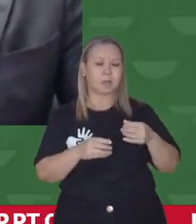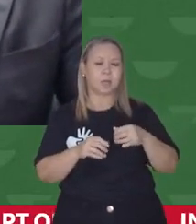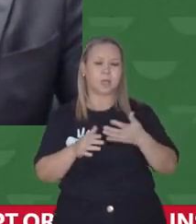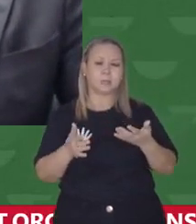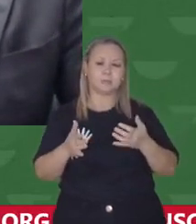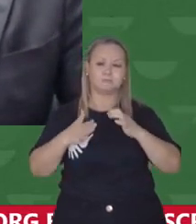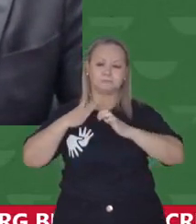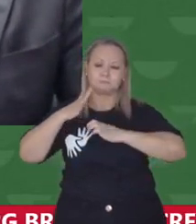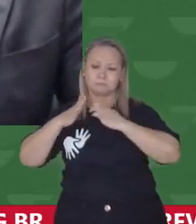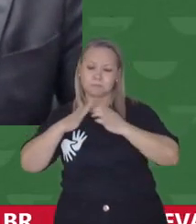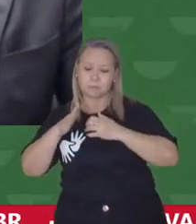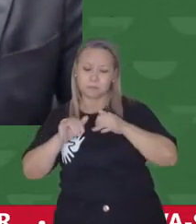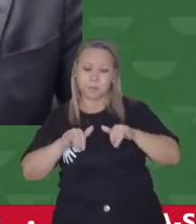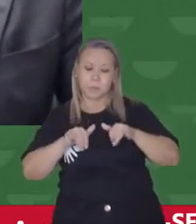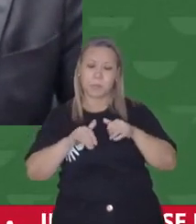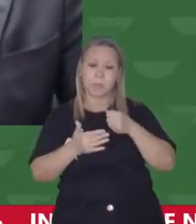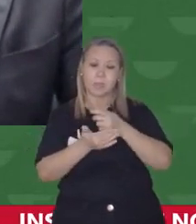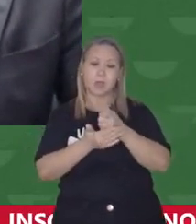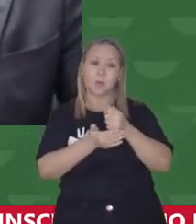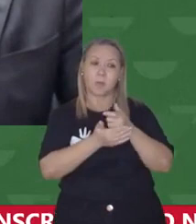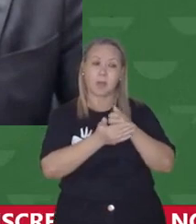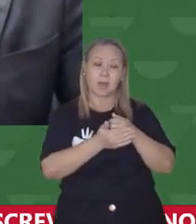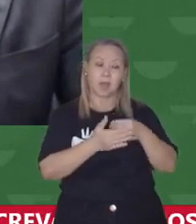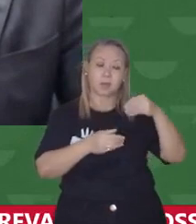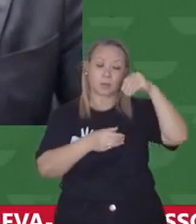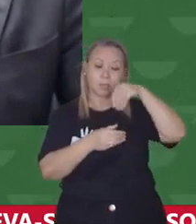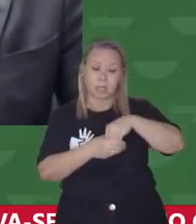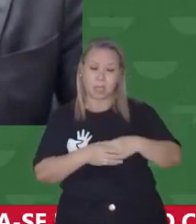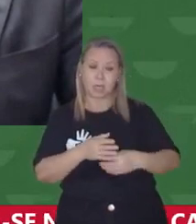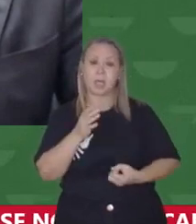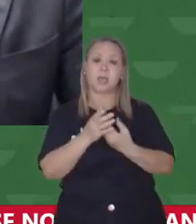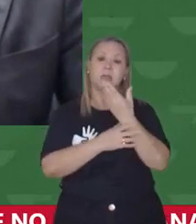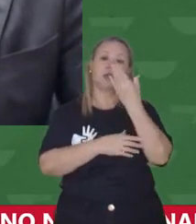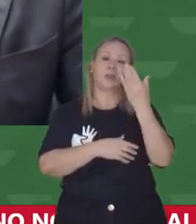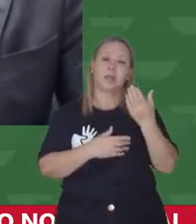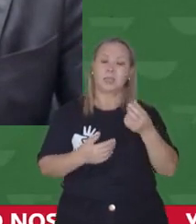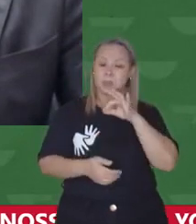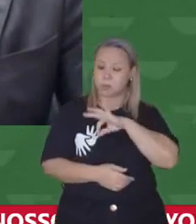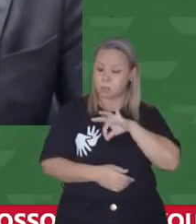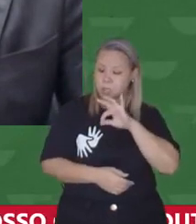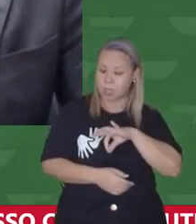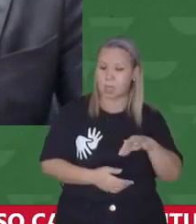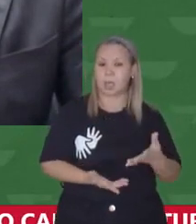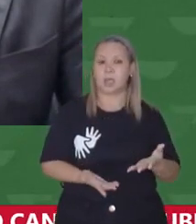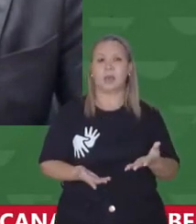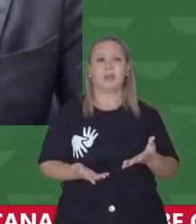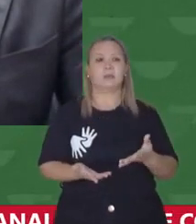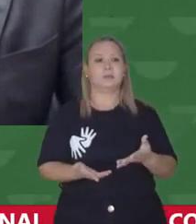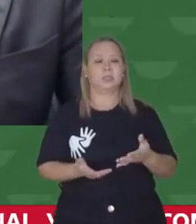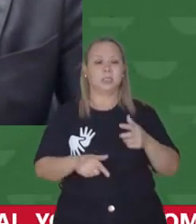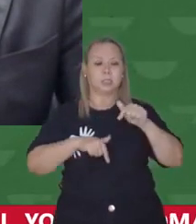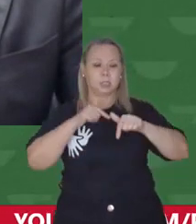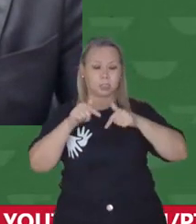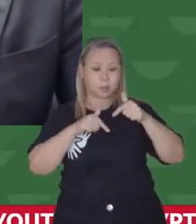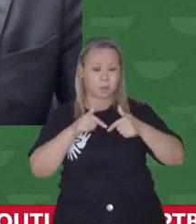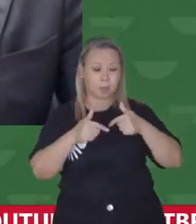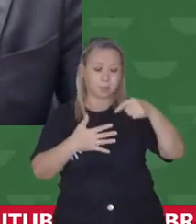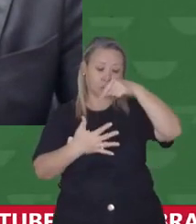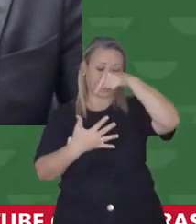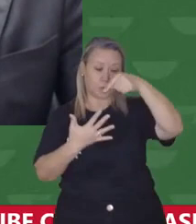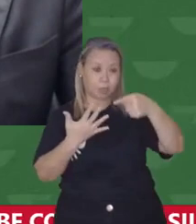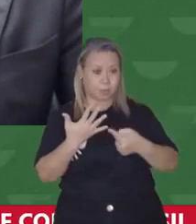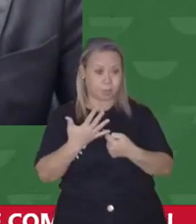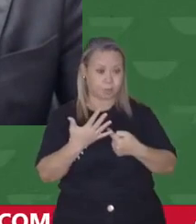mercado de consumo de massas, quer dizer, a geração de emprego, a geração de renda, o crédito, eles são elementos fundamentais da